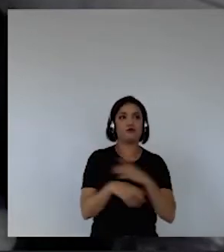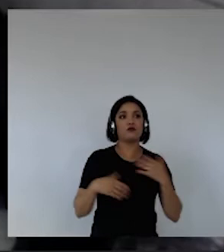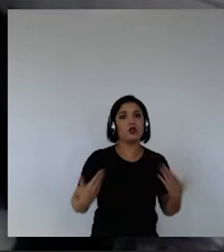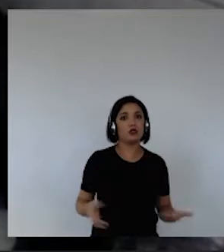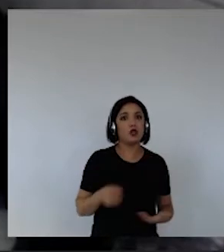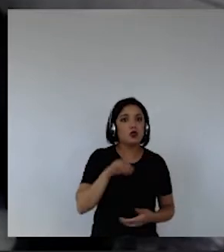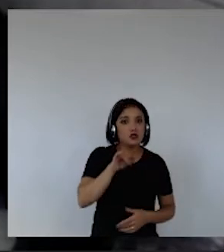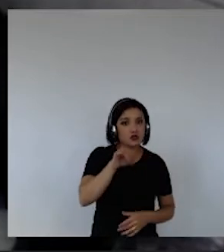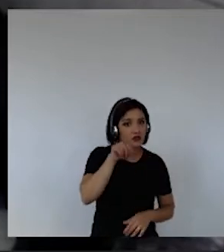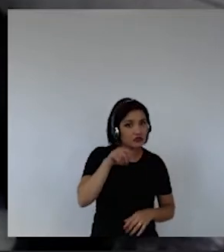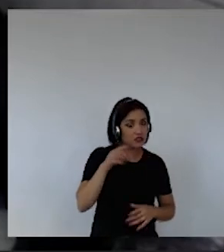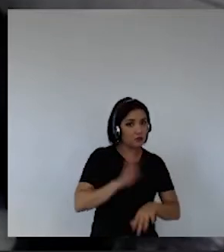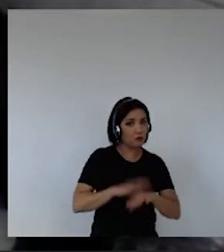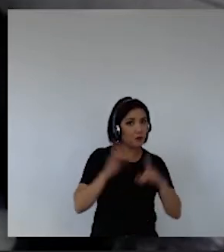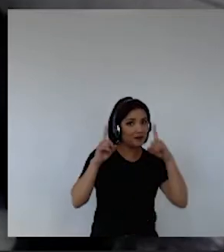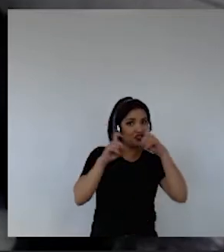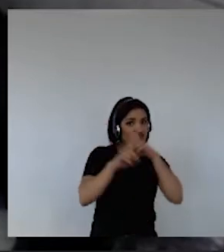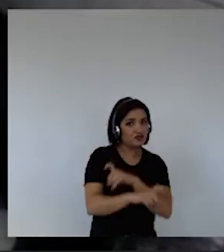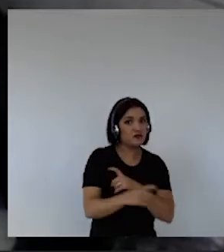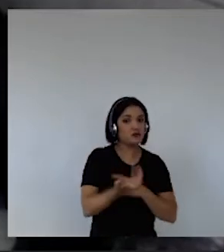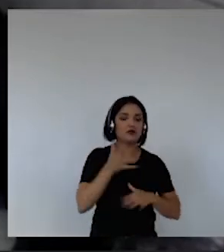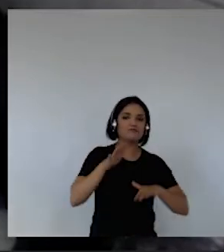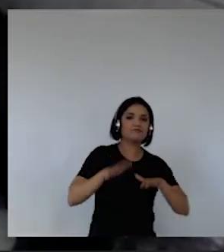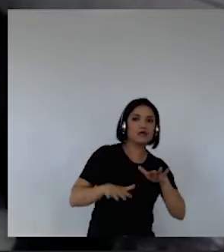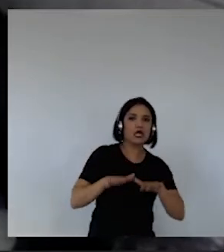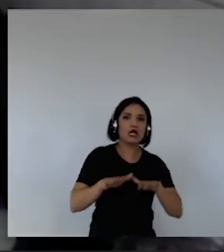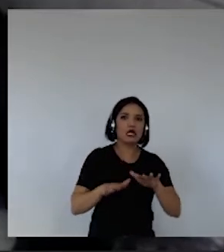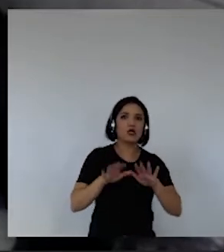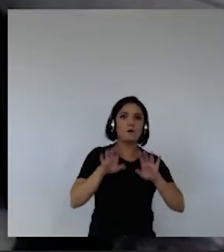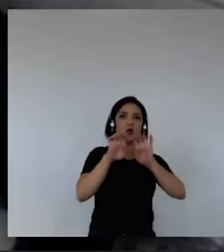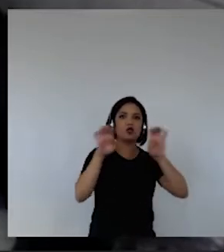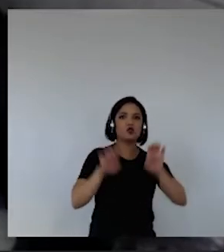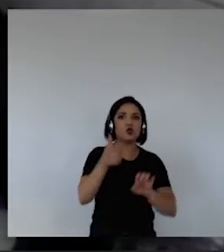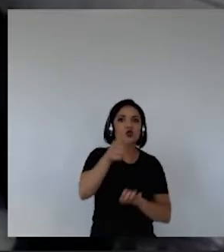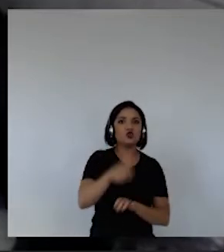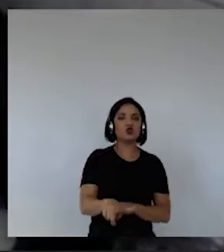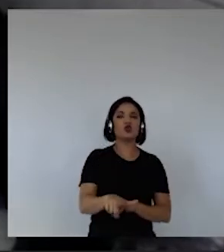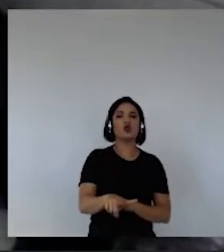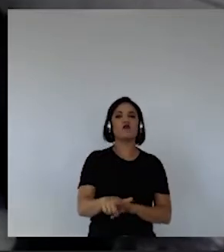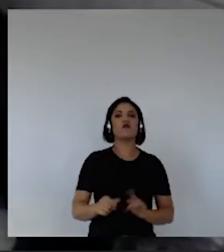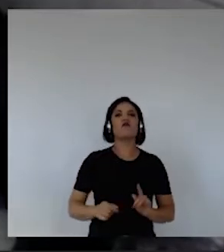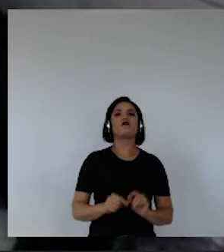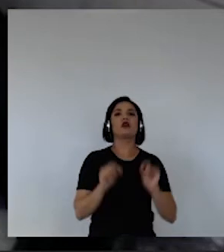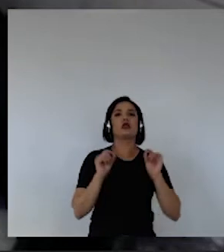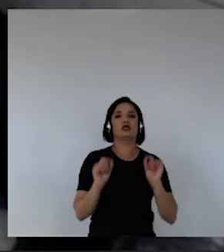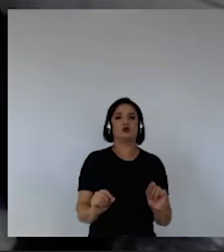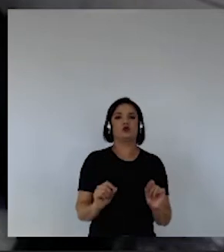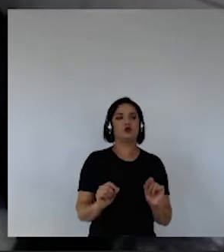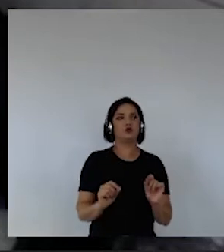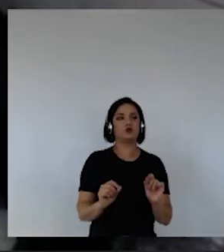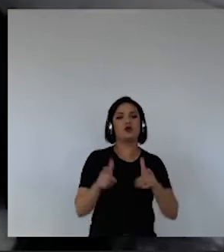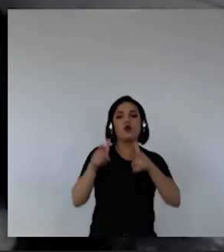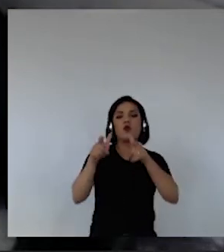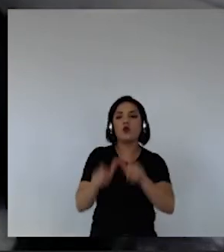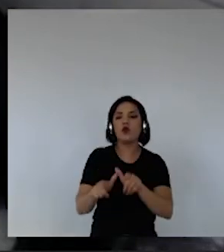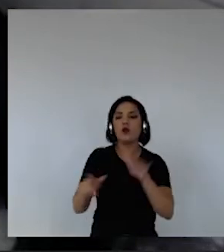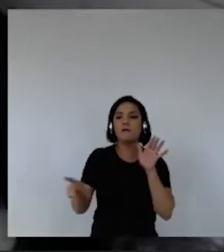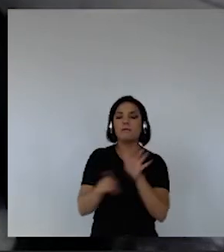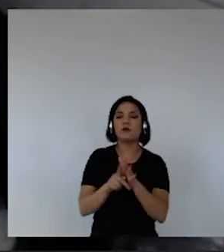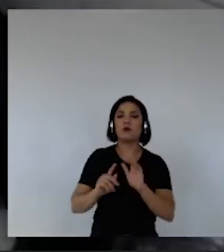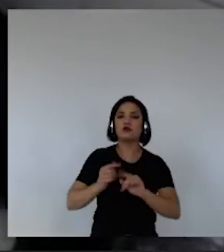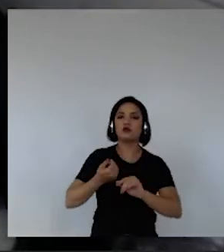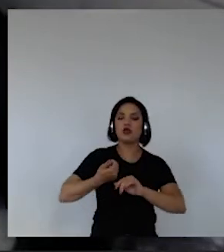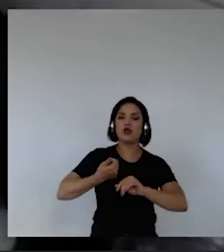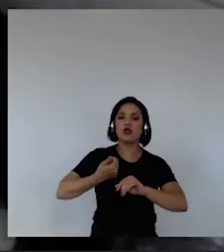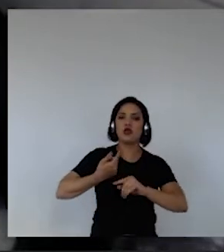em dificuldade e pretende o seu reequilíbrio, a sua reestruturação, vá para um polo específico chamado recuperação